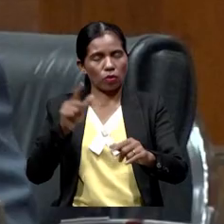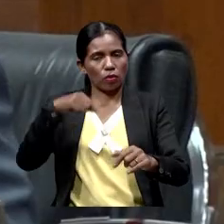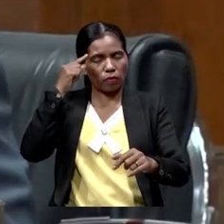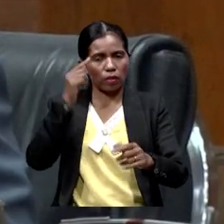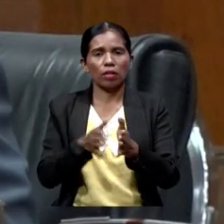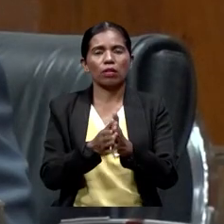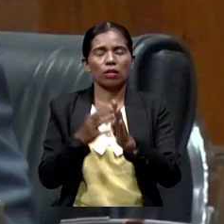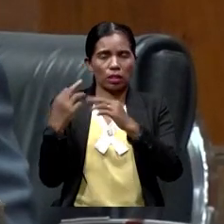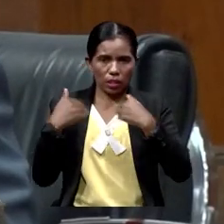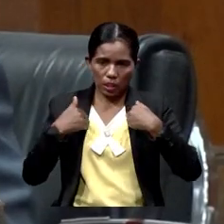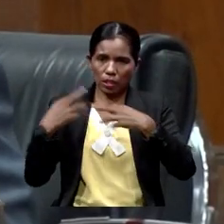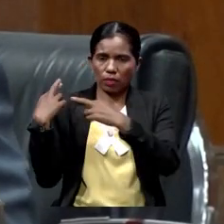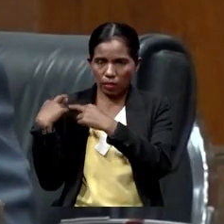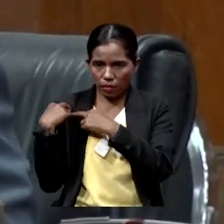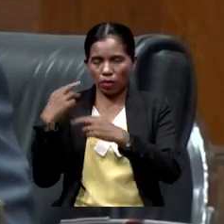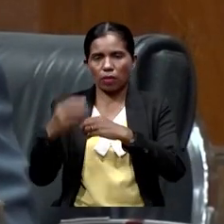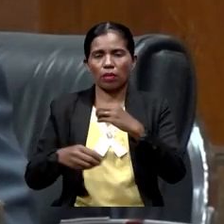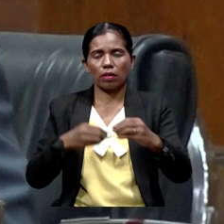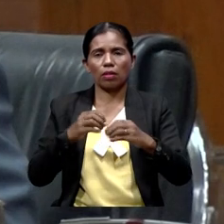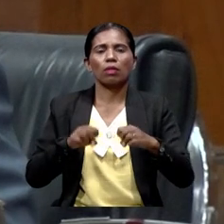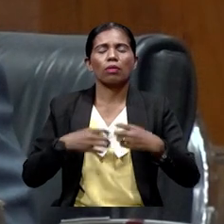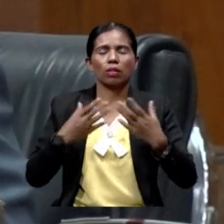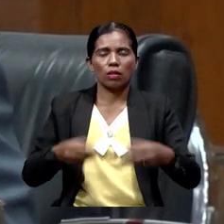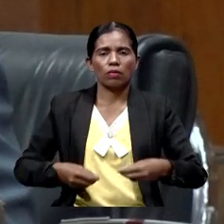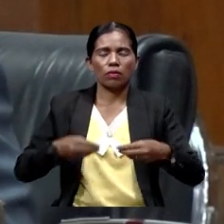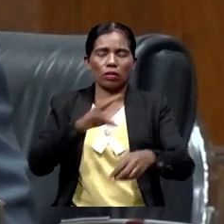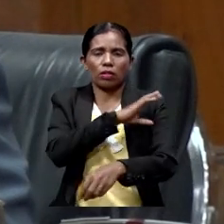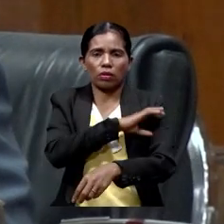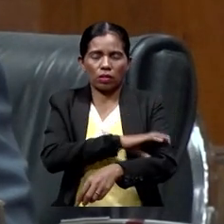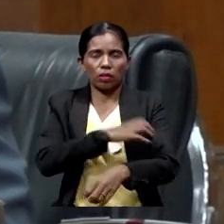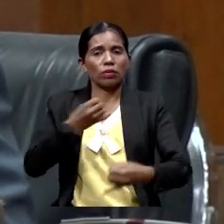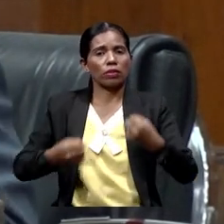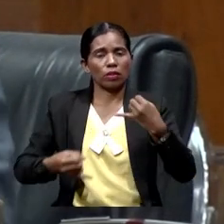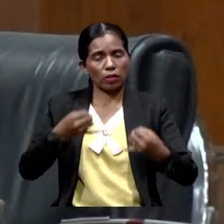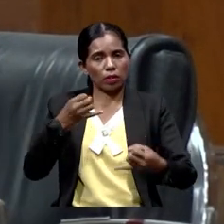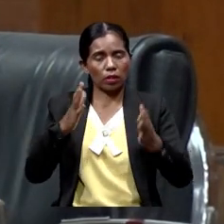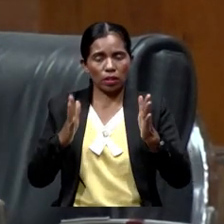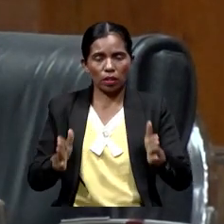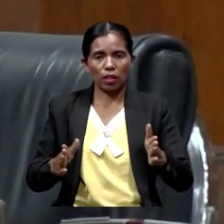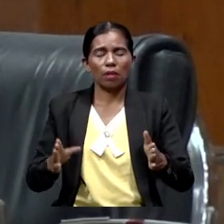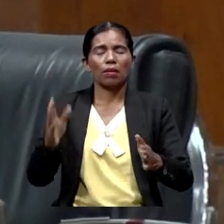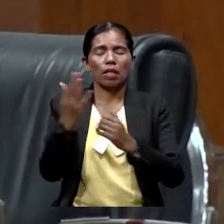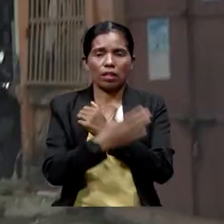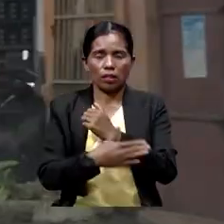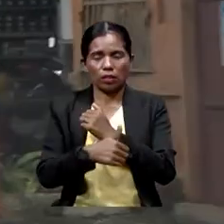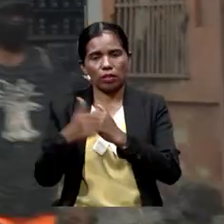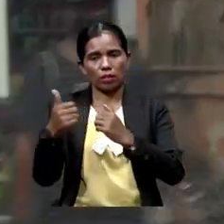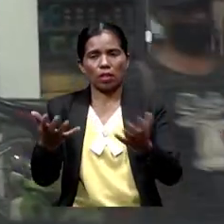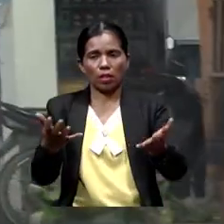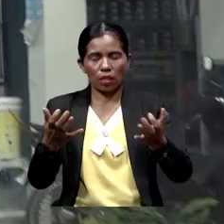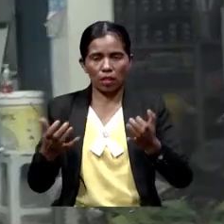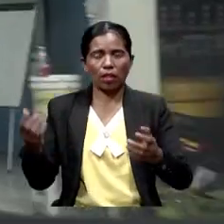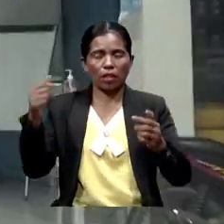hola responsabilidade konaba pensa garante segurança jurídica ba investidor estrangeiro sira ne beha karak